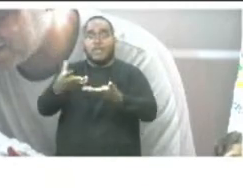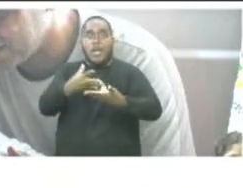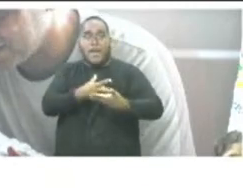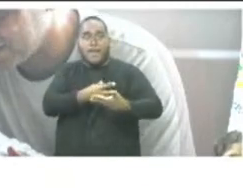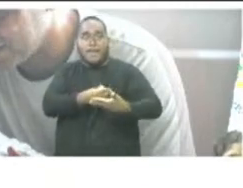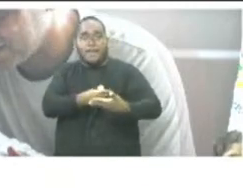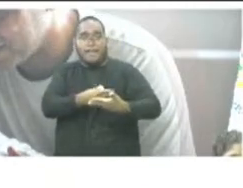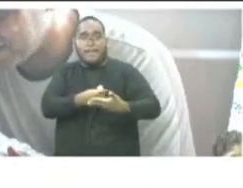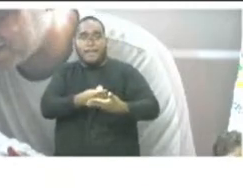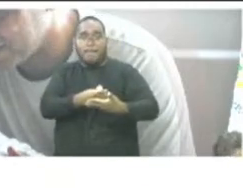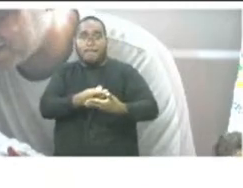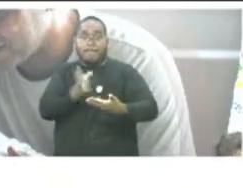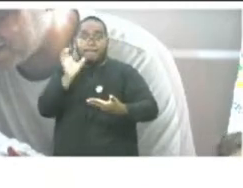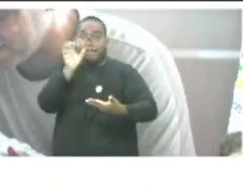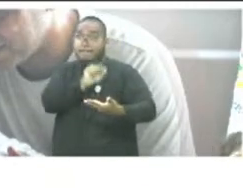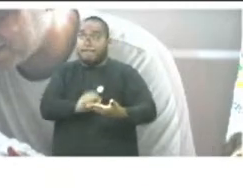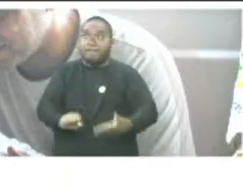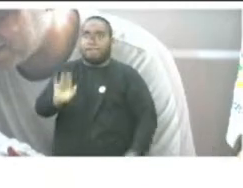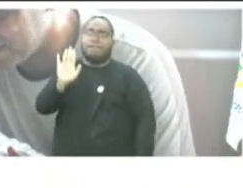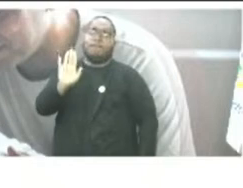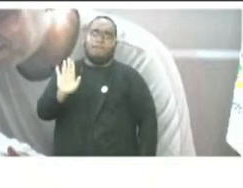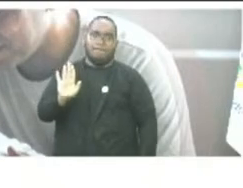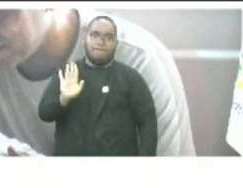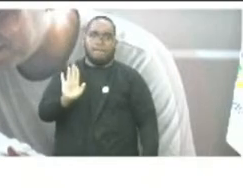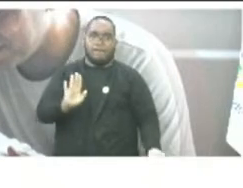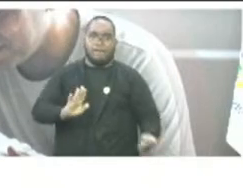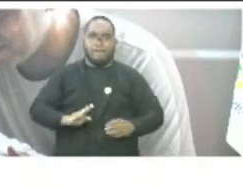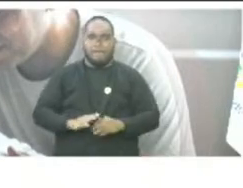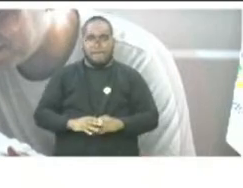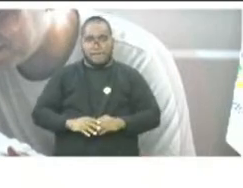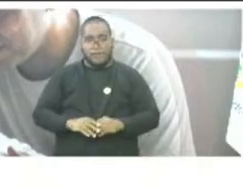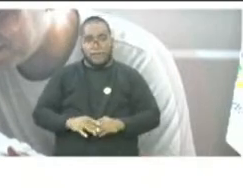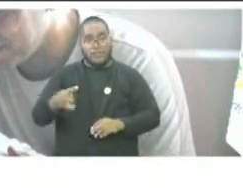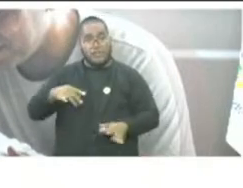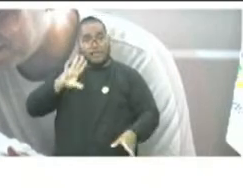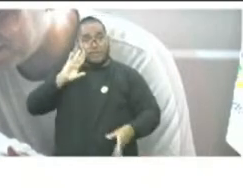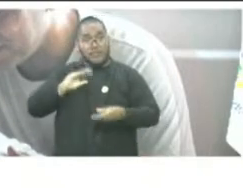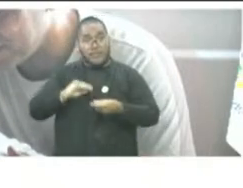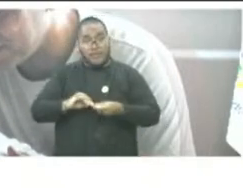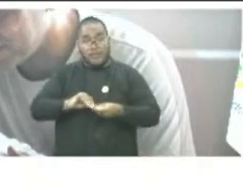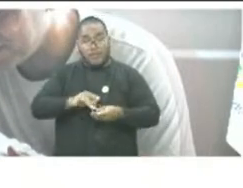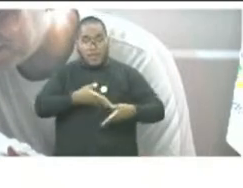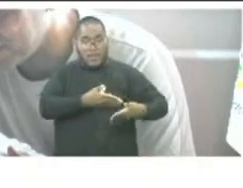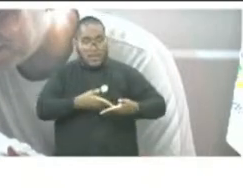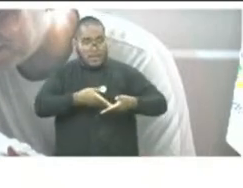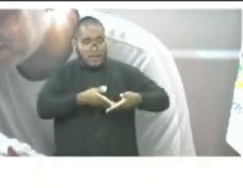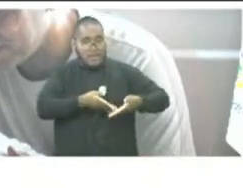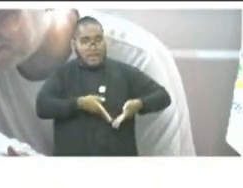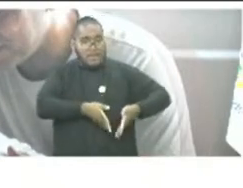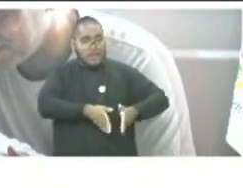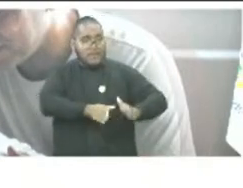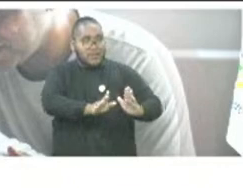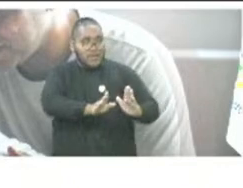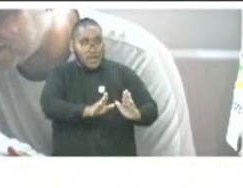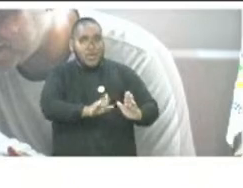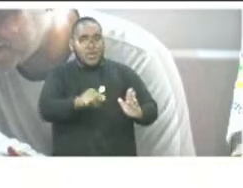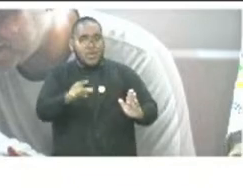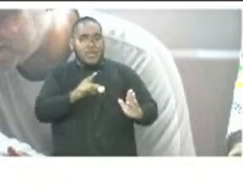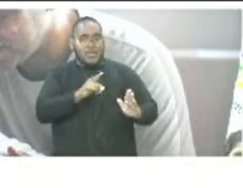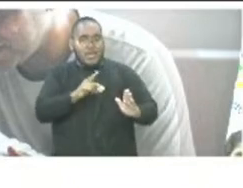mais breve possível. A gente entende que o recém-nascido tem um tempo de transição e que não necessariamente ele vai